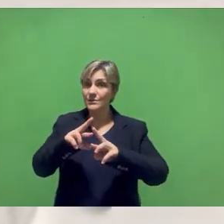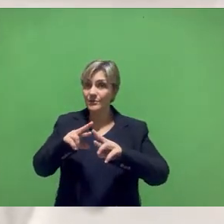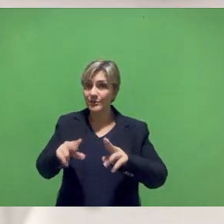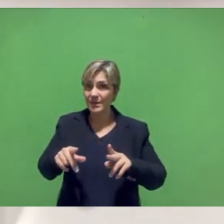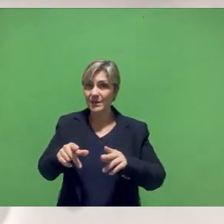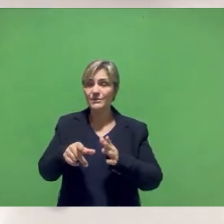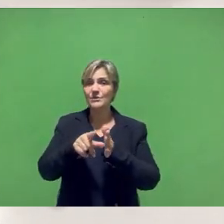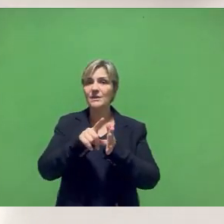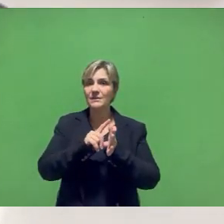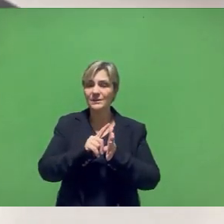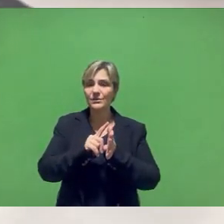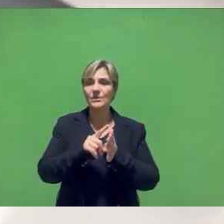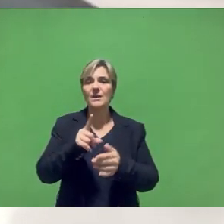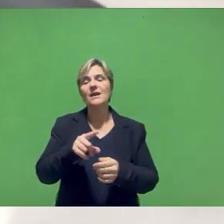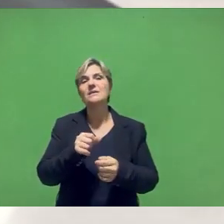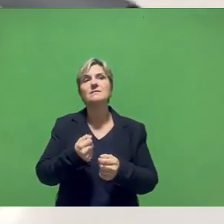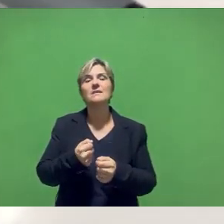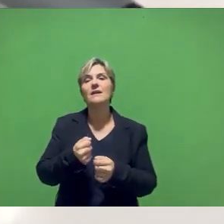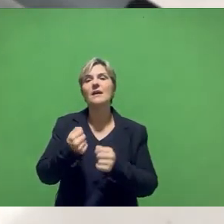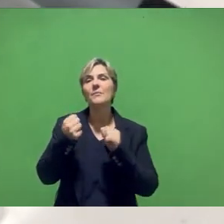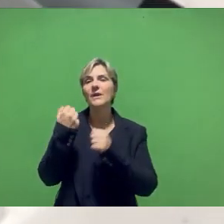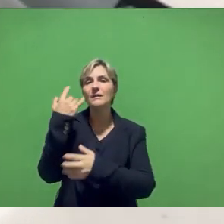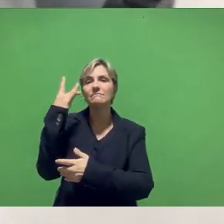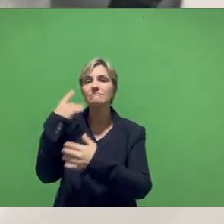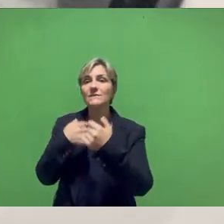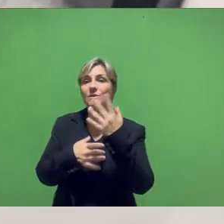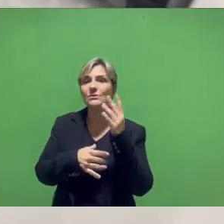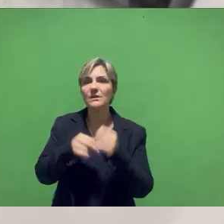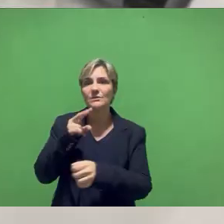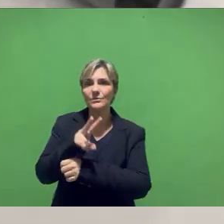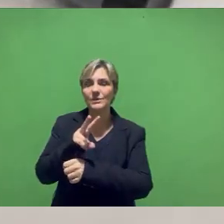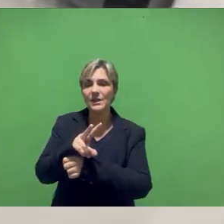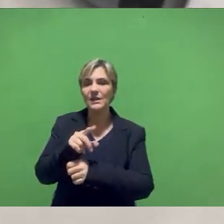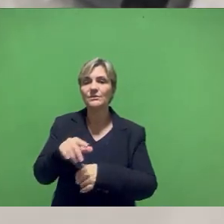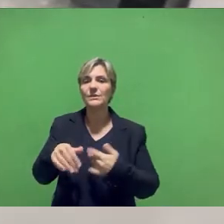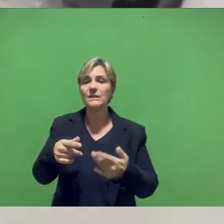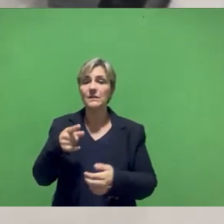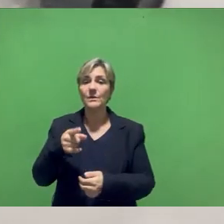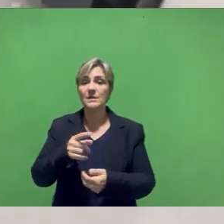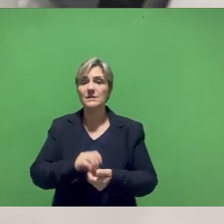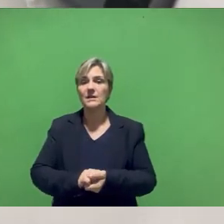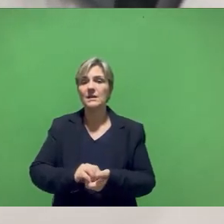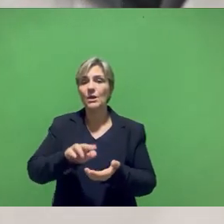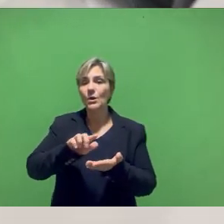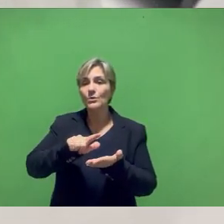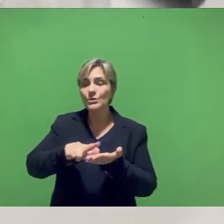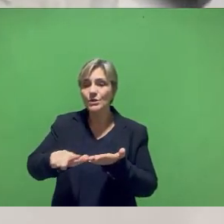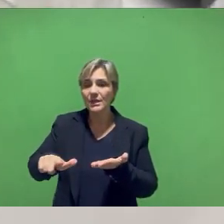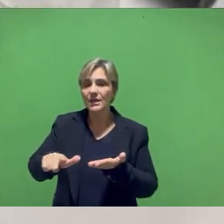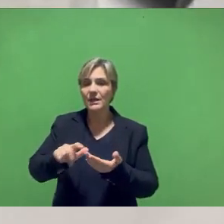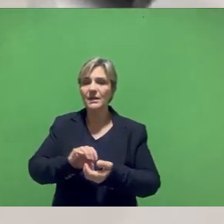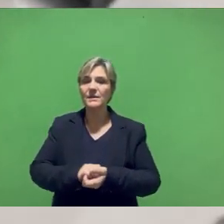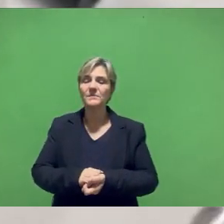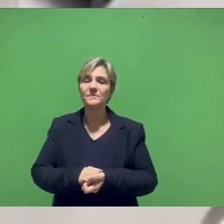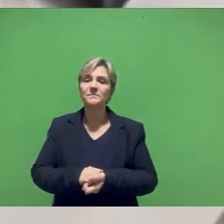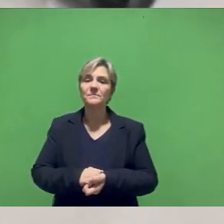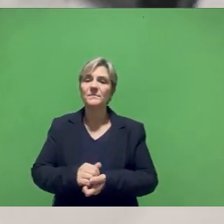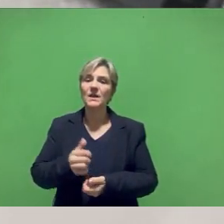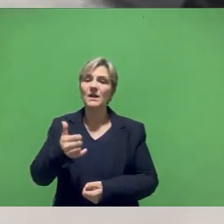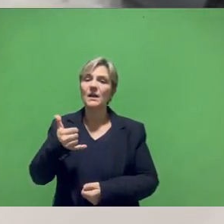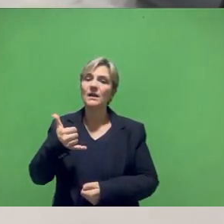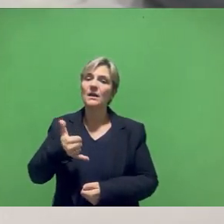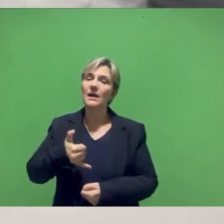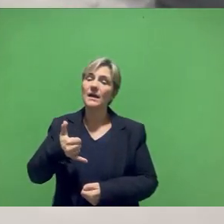a favor da natureza, né. Então, assim, ó, tirei aqui o tubete, aqui tá a carcaça, né, da